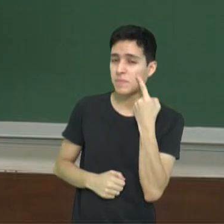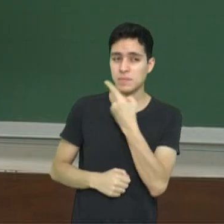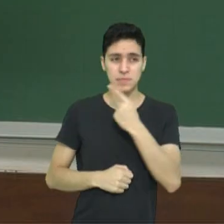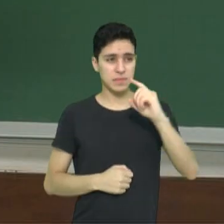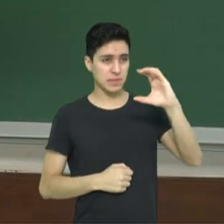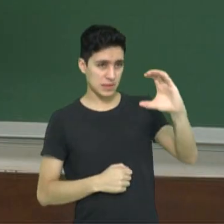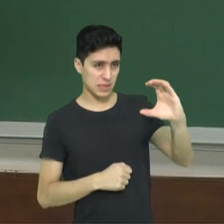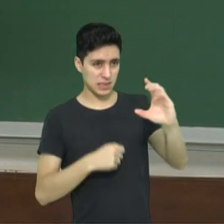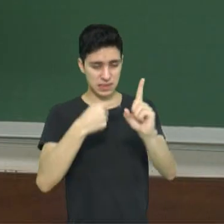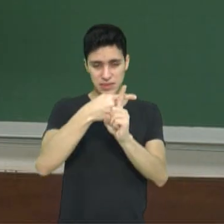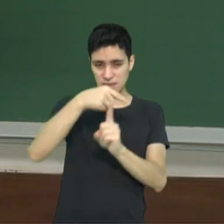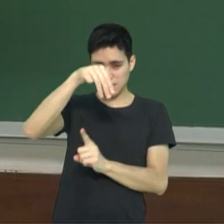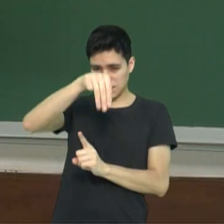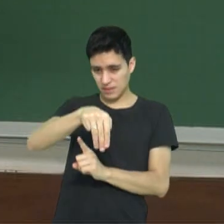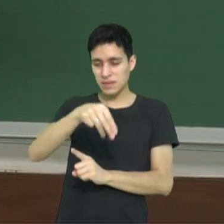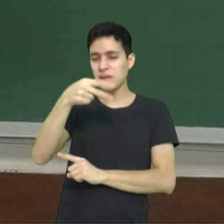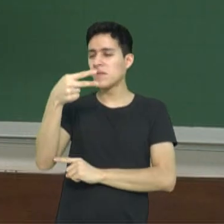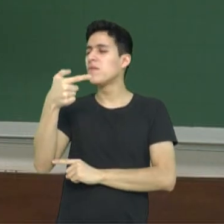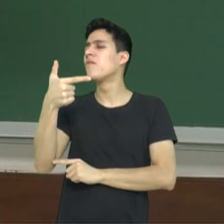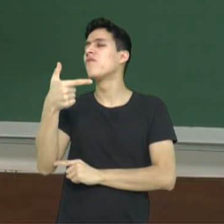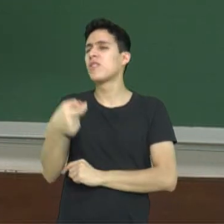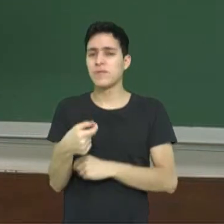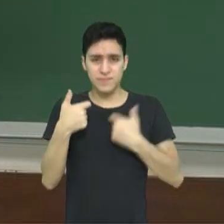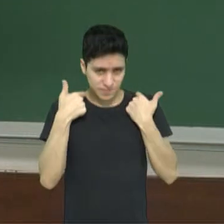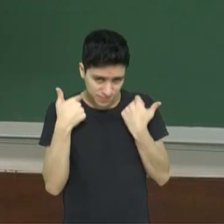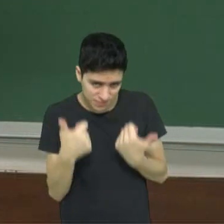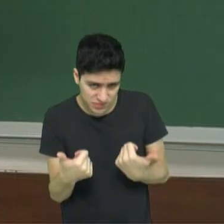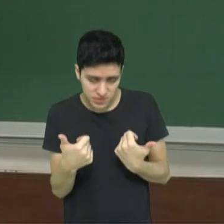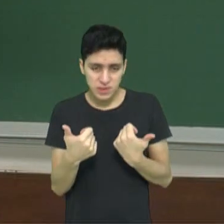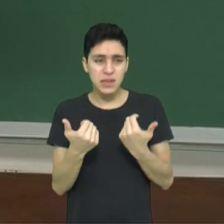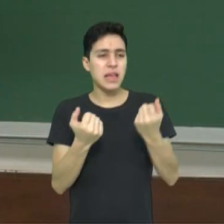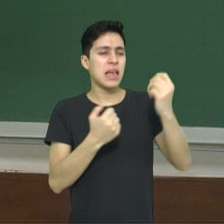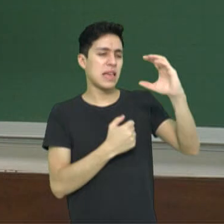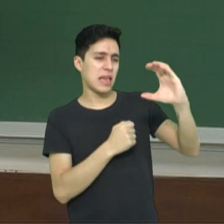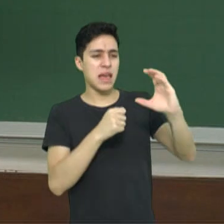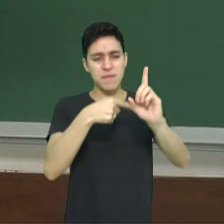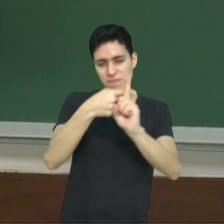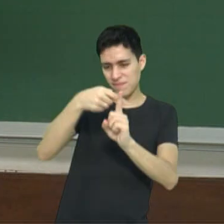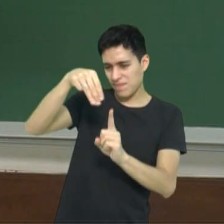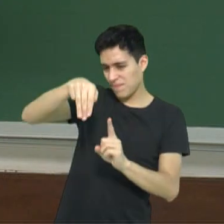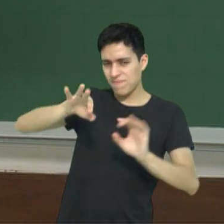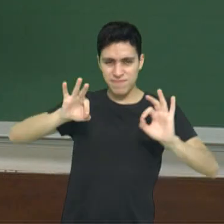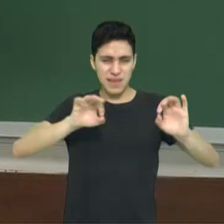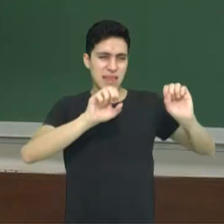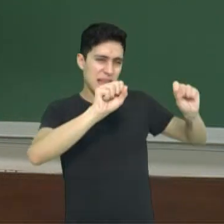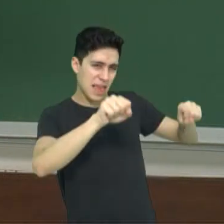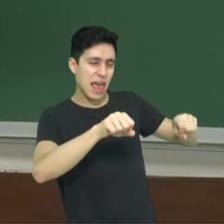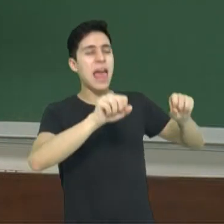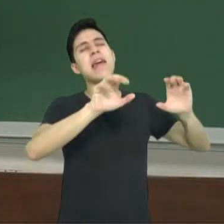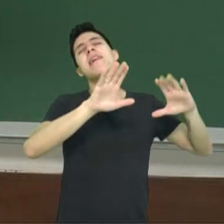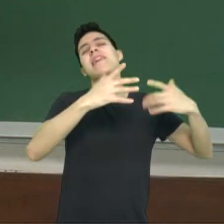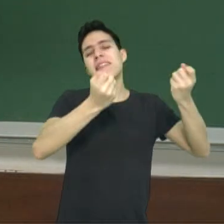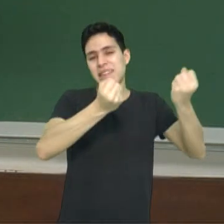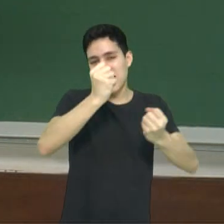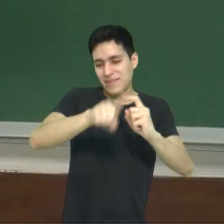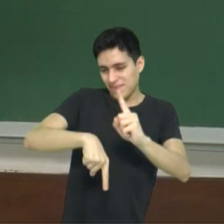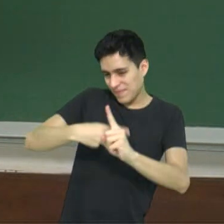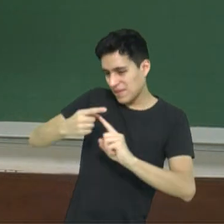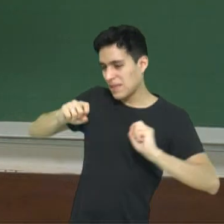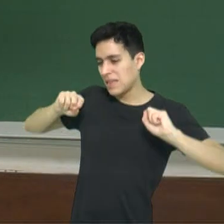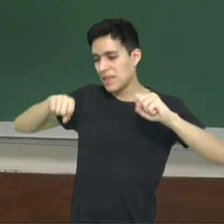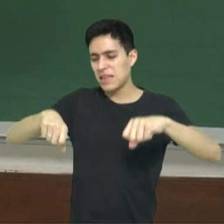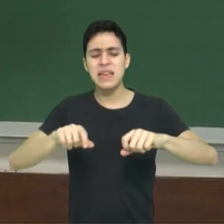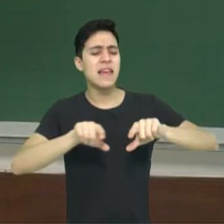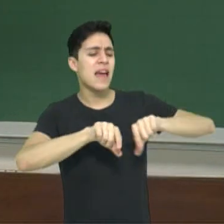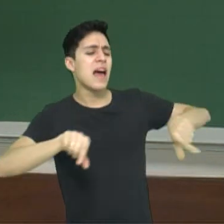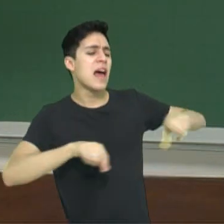C mais M igual a 20. Carros mais motos, ok? Aí o problema comentou alguma coisa a respeito